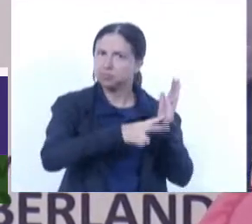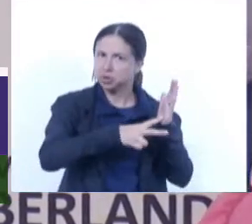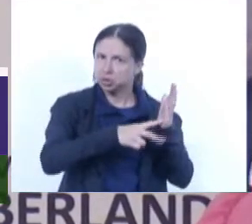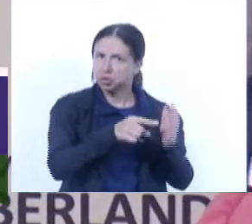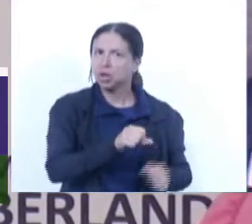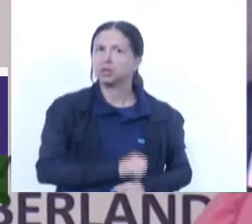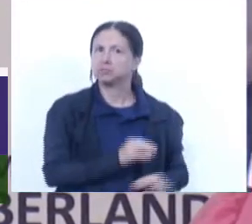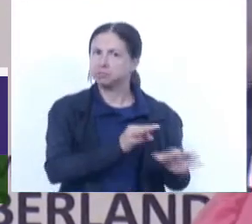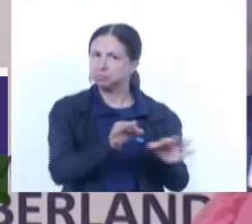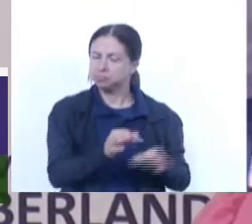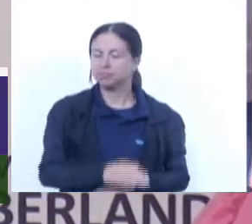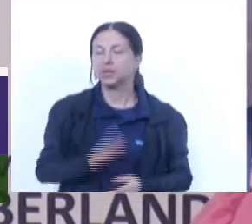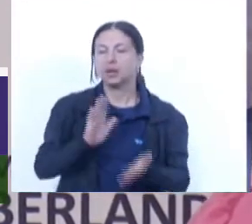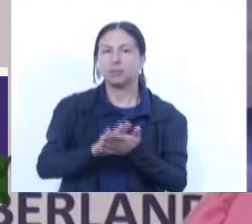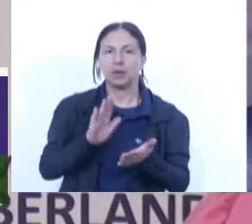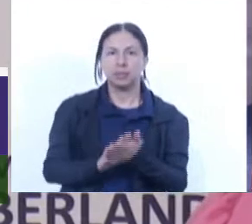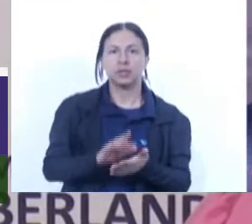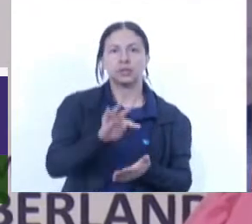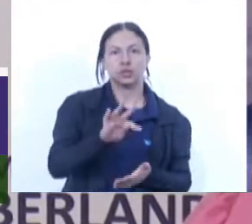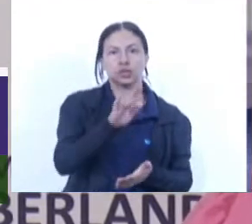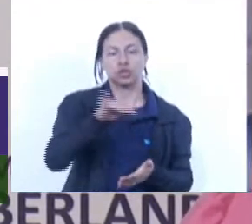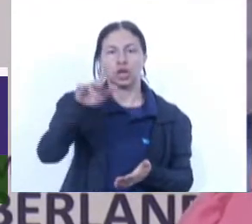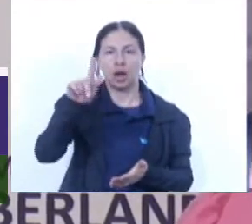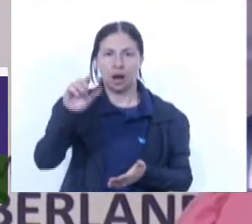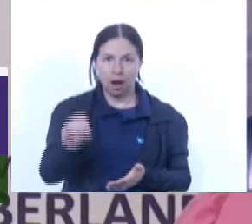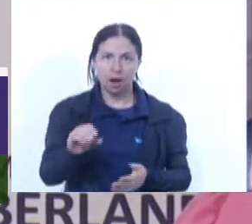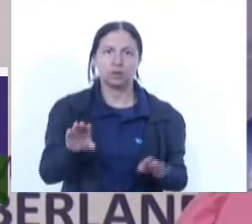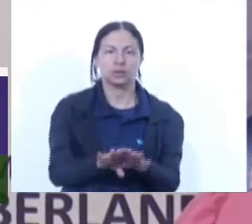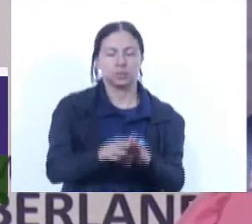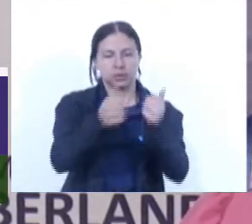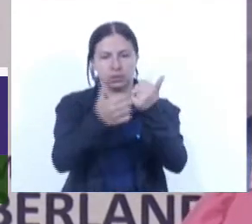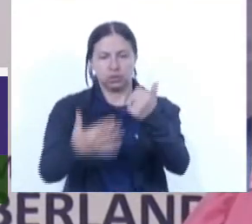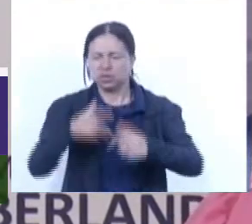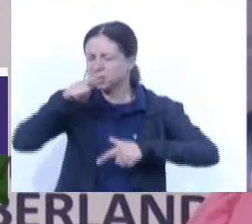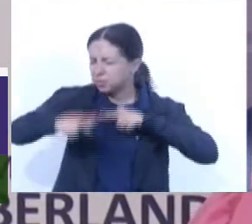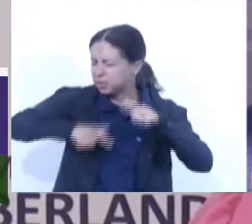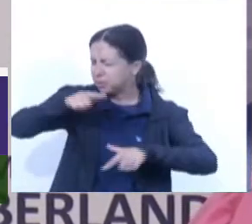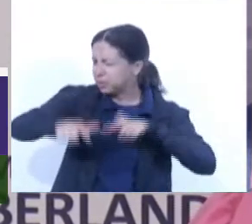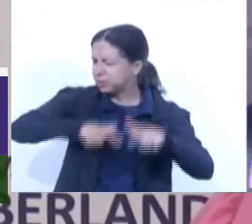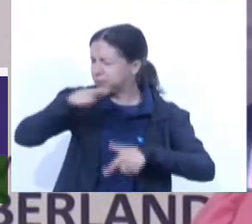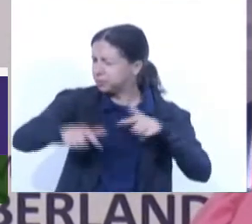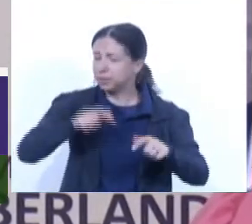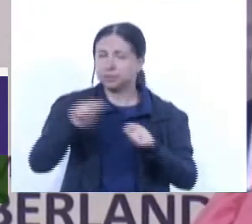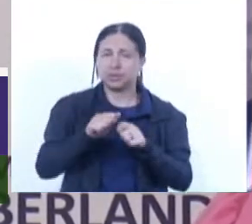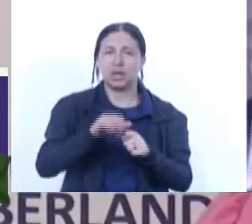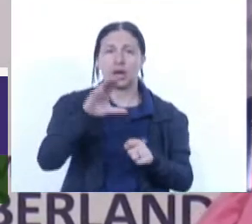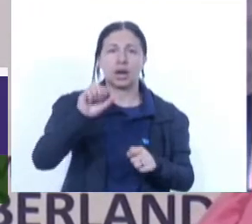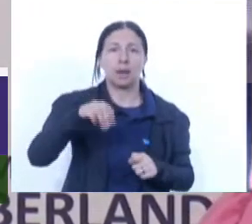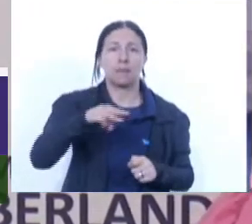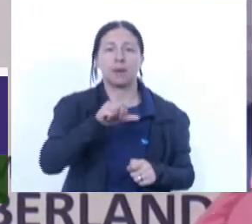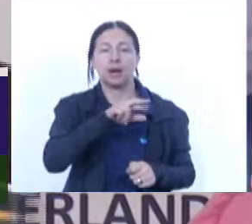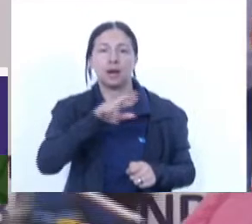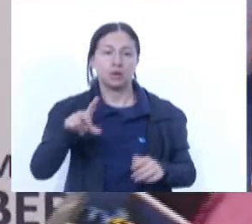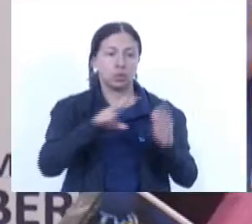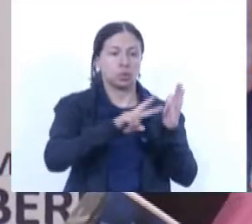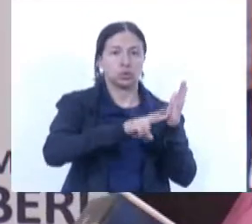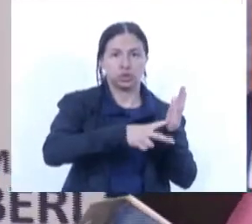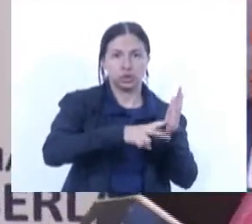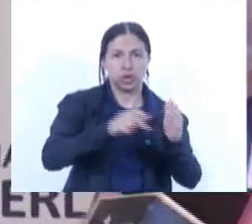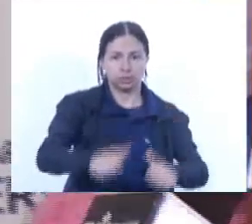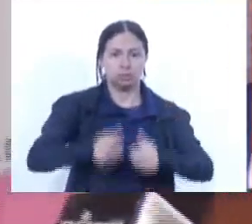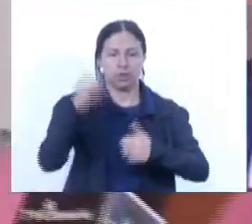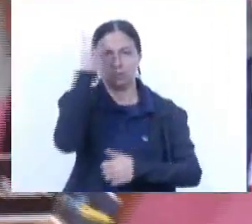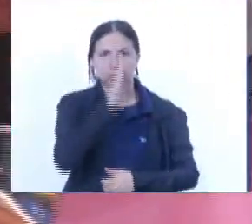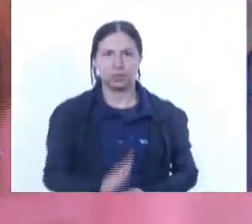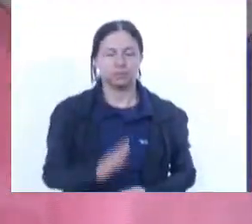o nosso Presidente Tiago Silveira e toda diretoria que sempre Trabalhou muito para fazer do camaru o melhor Sindicato do Brasil Obrigado